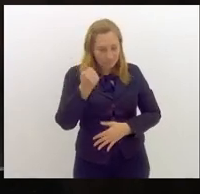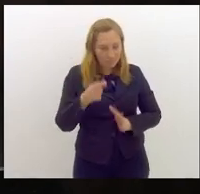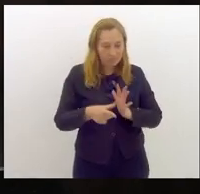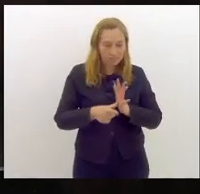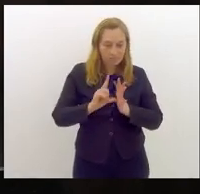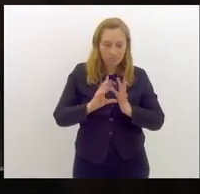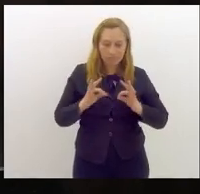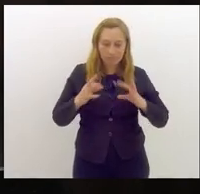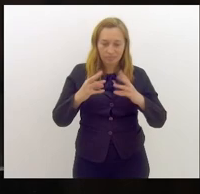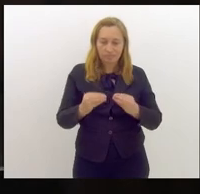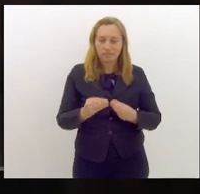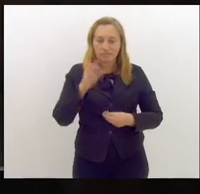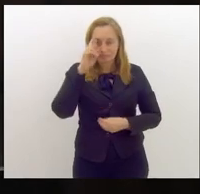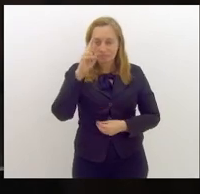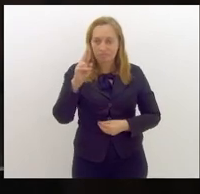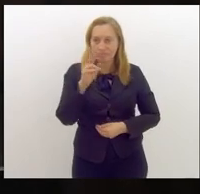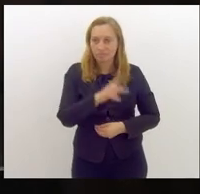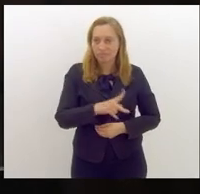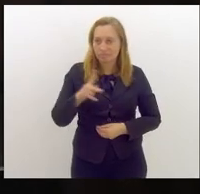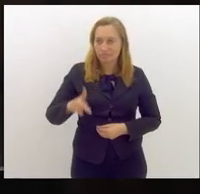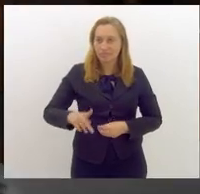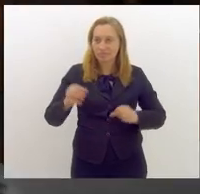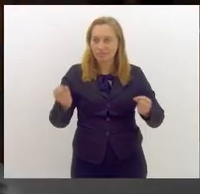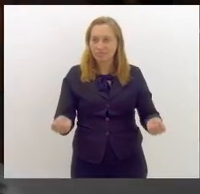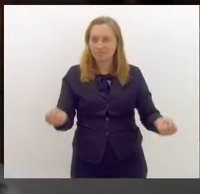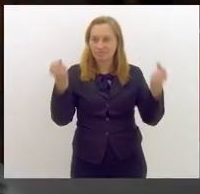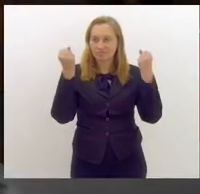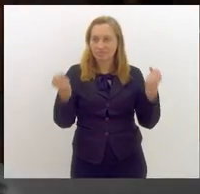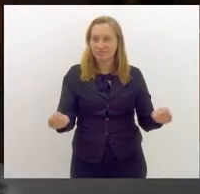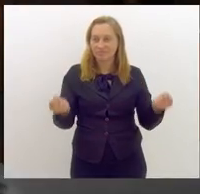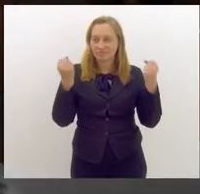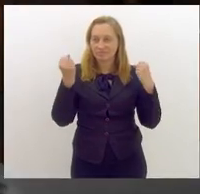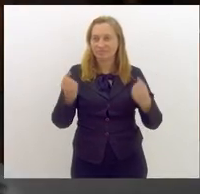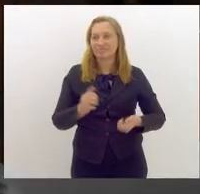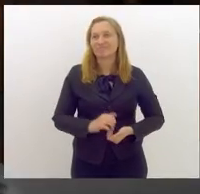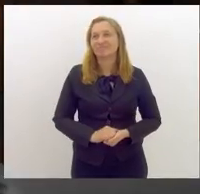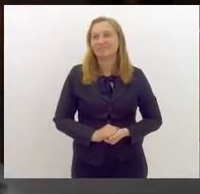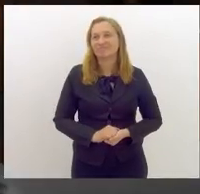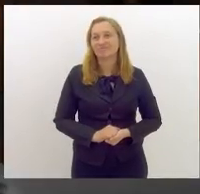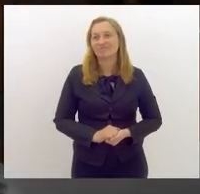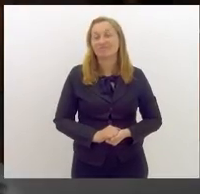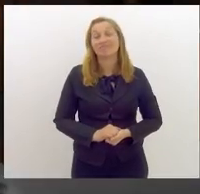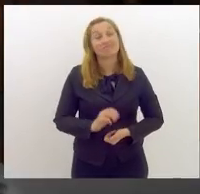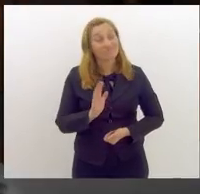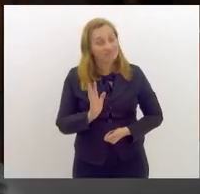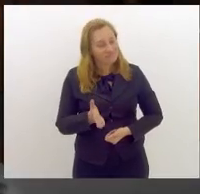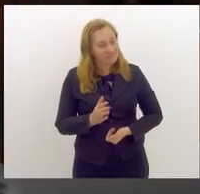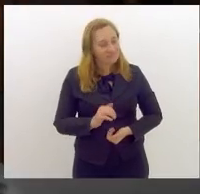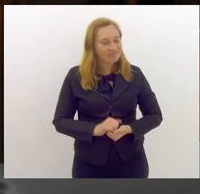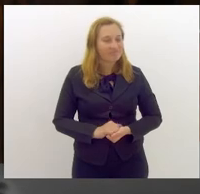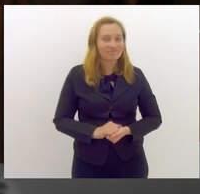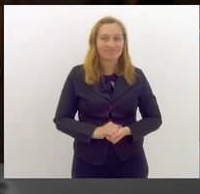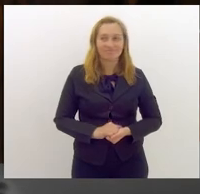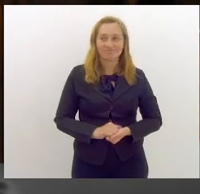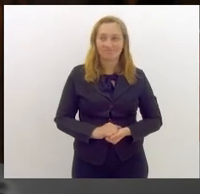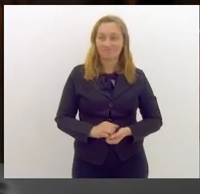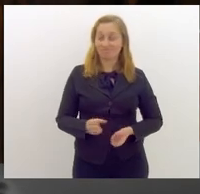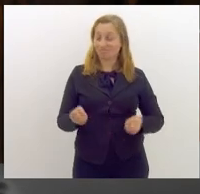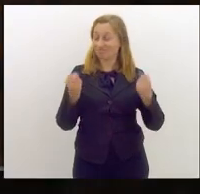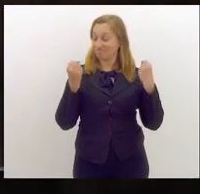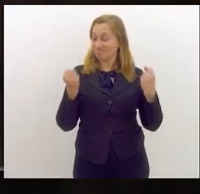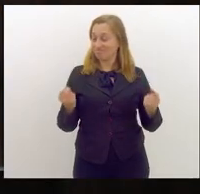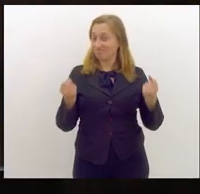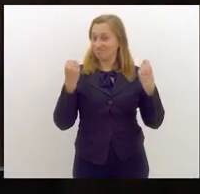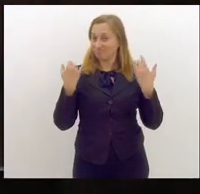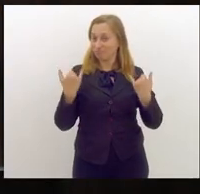disso o senhor foi professor de educação física já foi então um atleta de